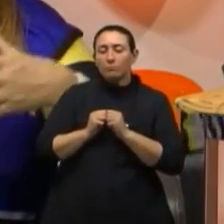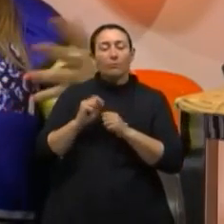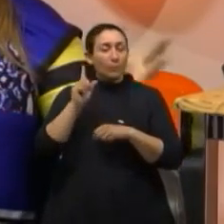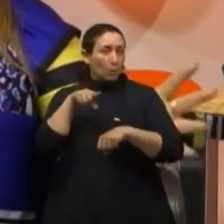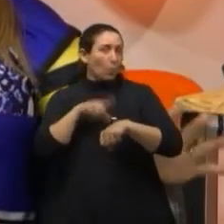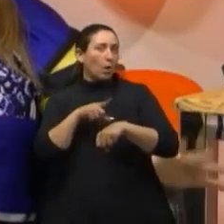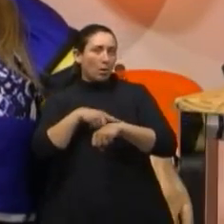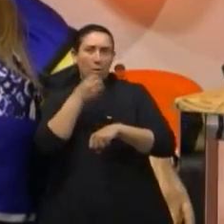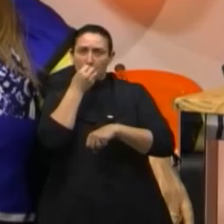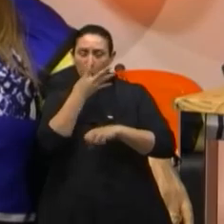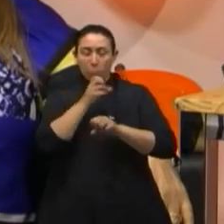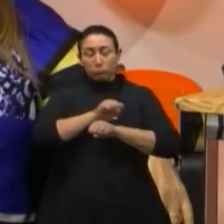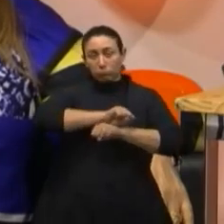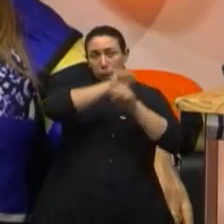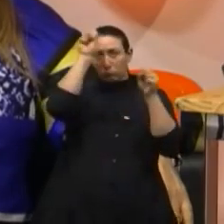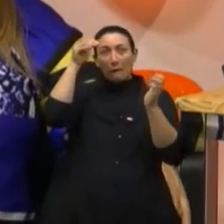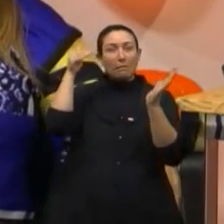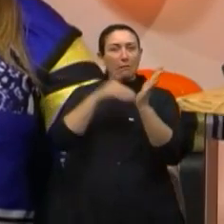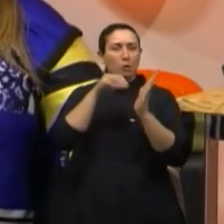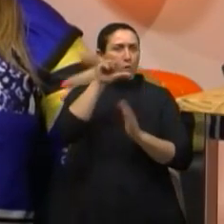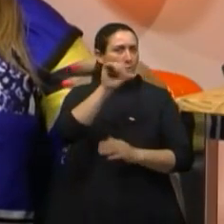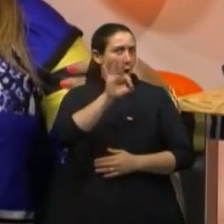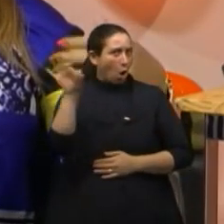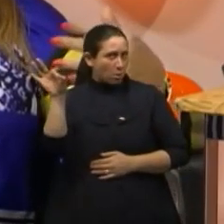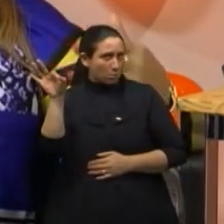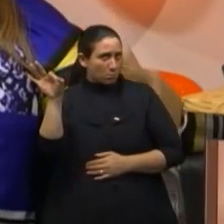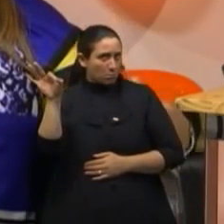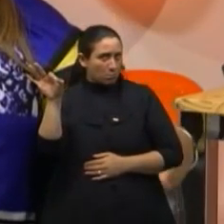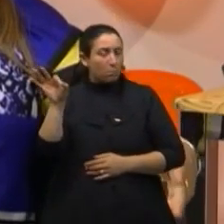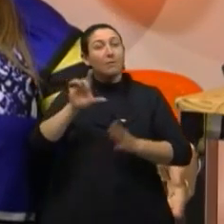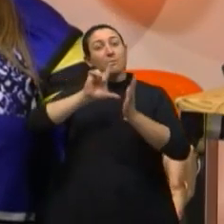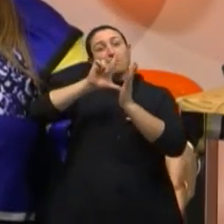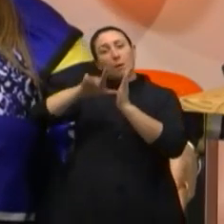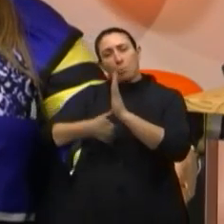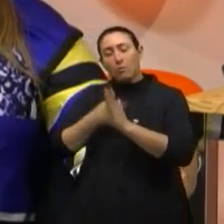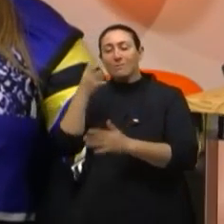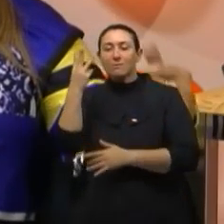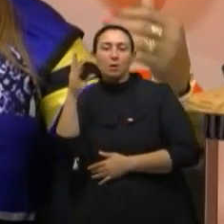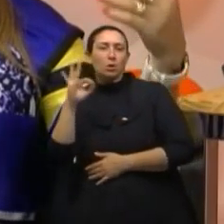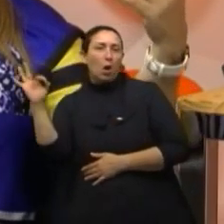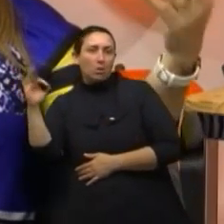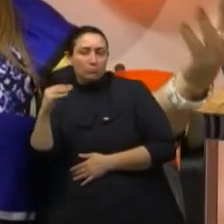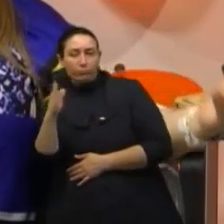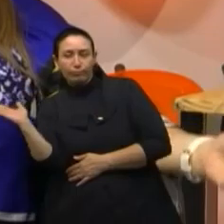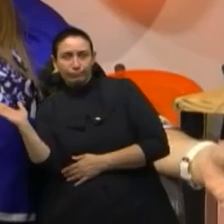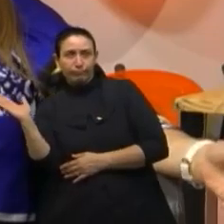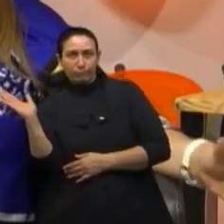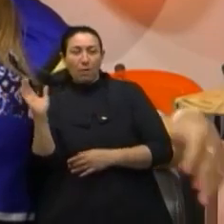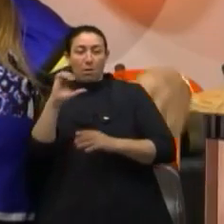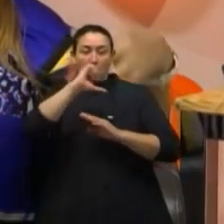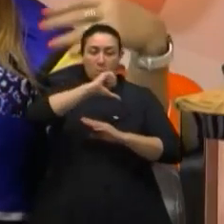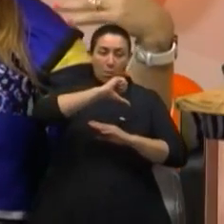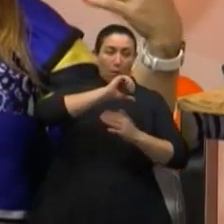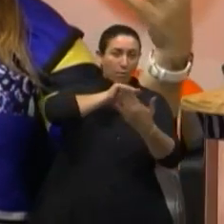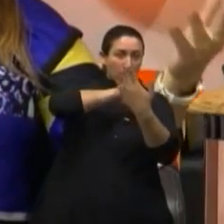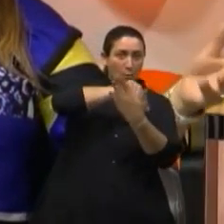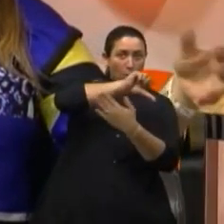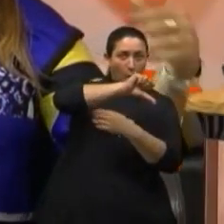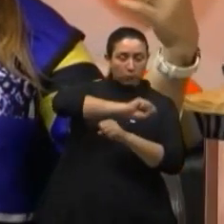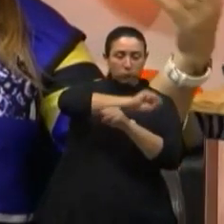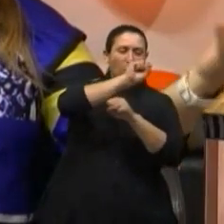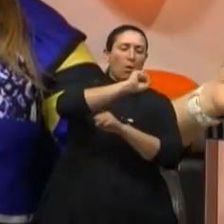normal até às 9 da manhã uhum até às 9 e depois das 15 horas que é a mesma recomendação